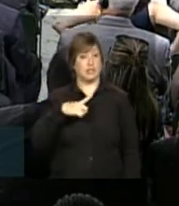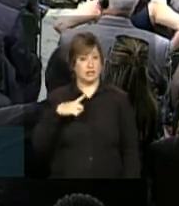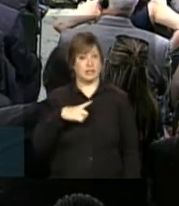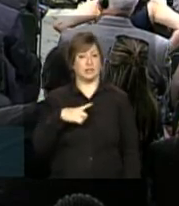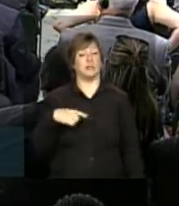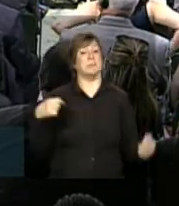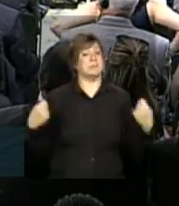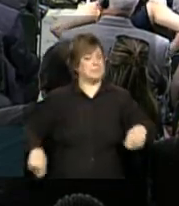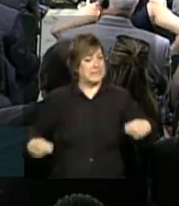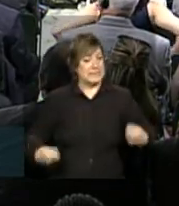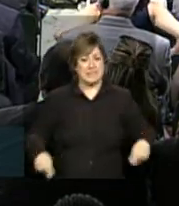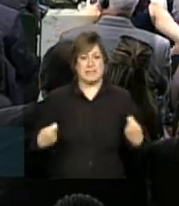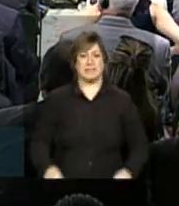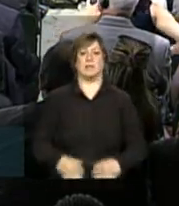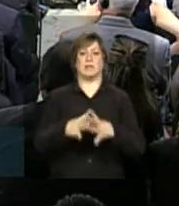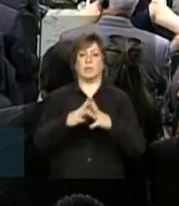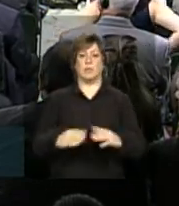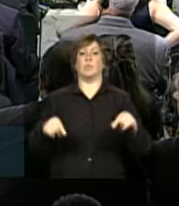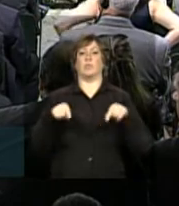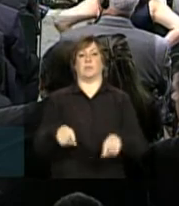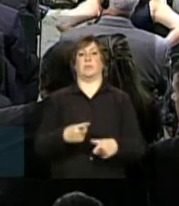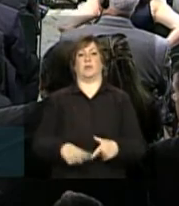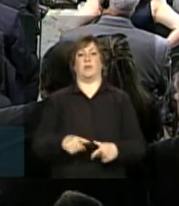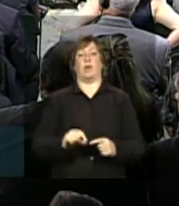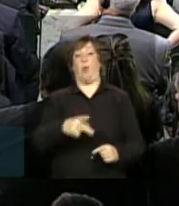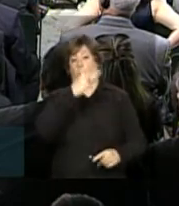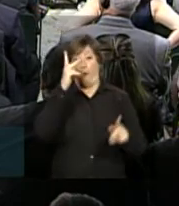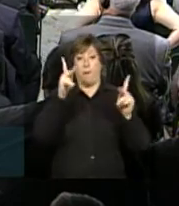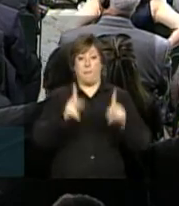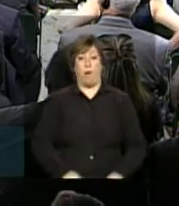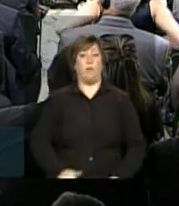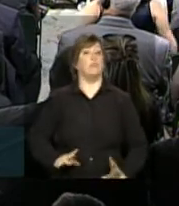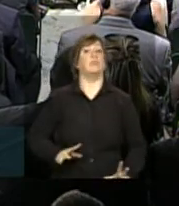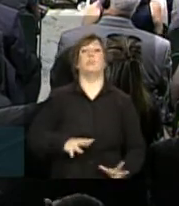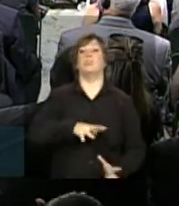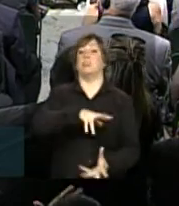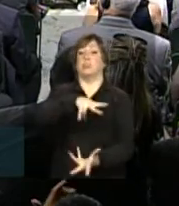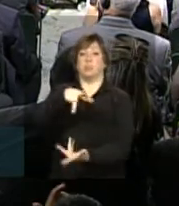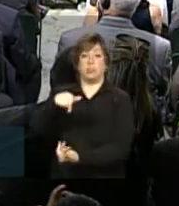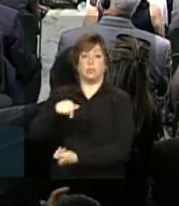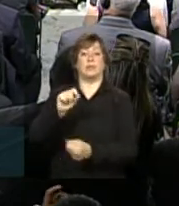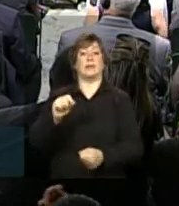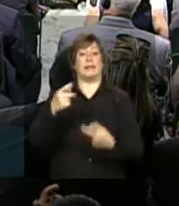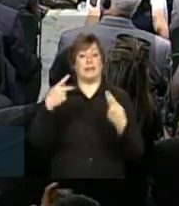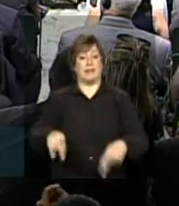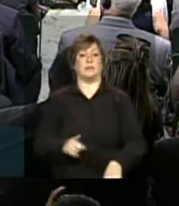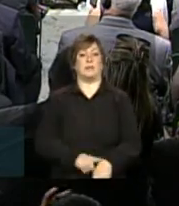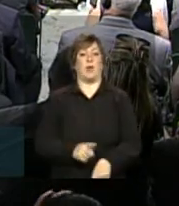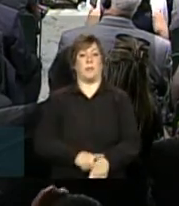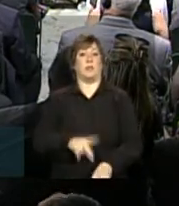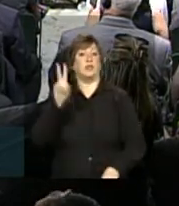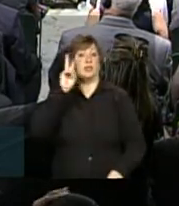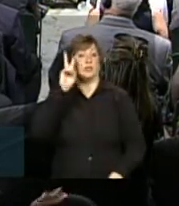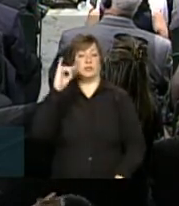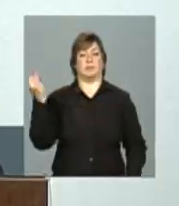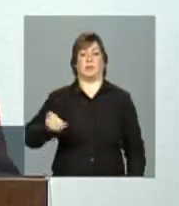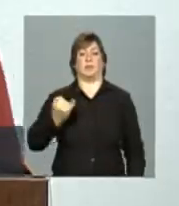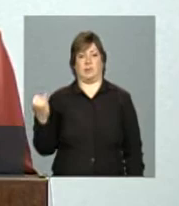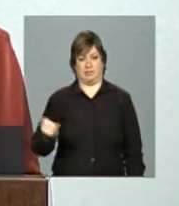de ser resolvidas pelos povos do mundo neste momento histórico